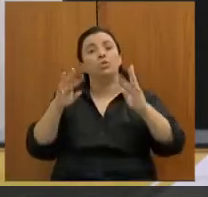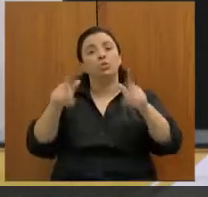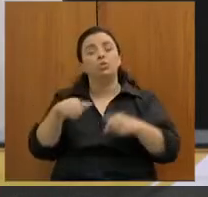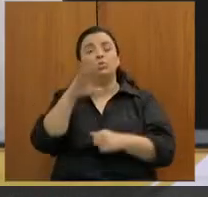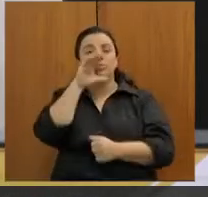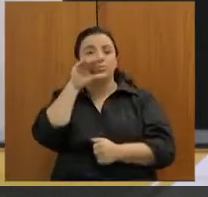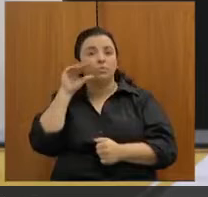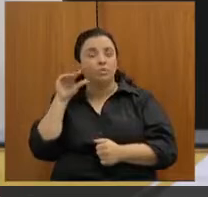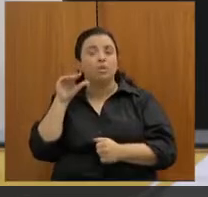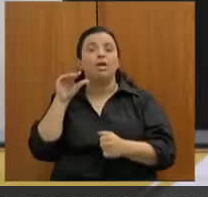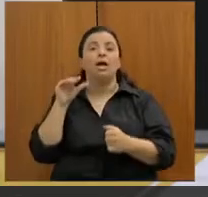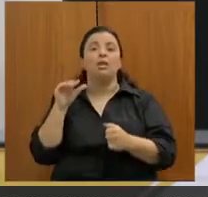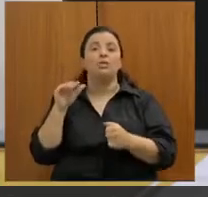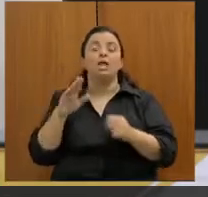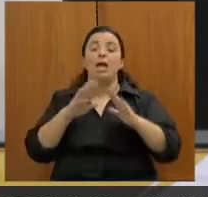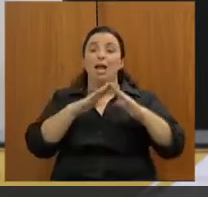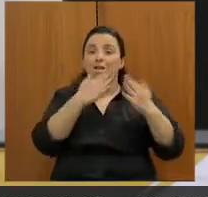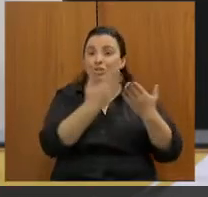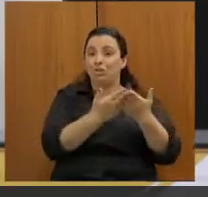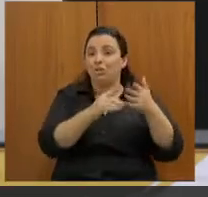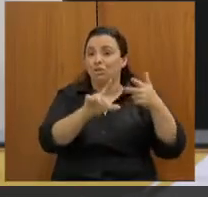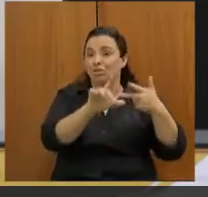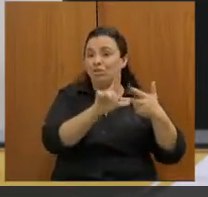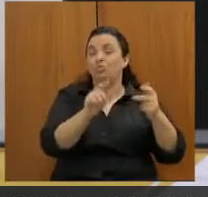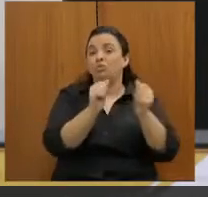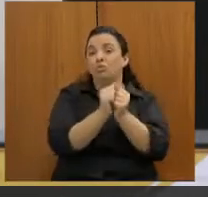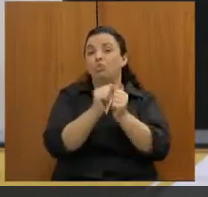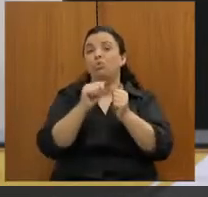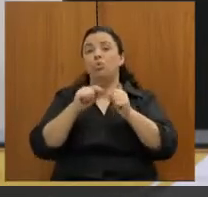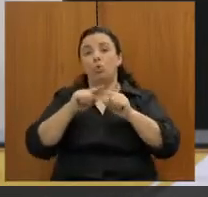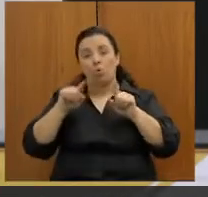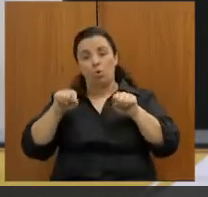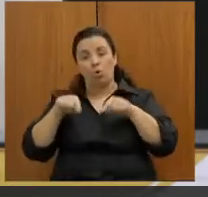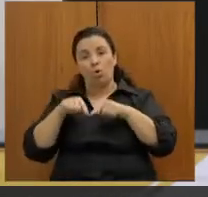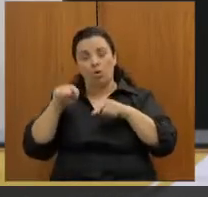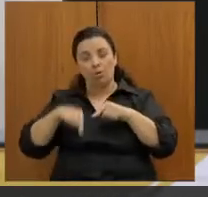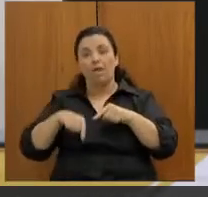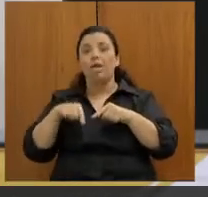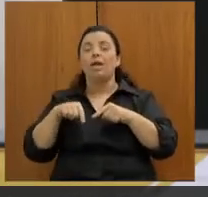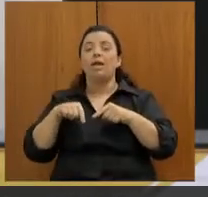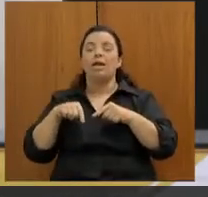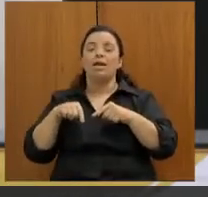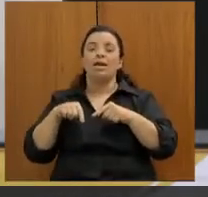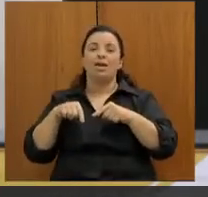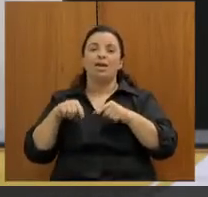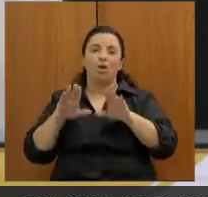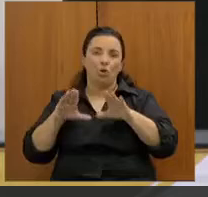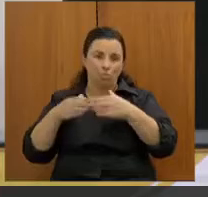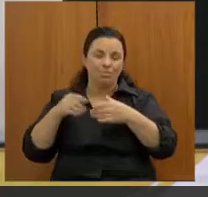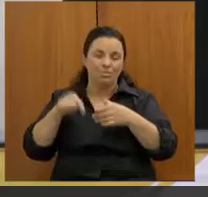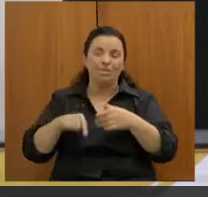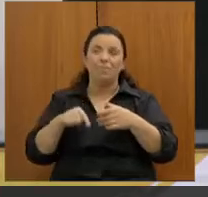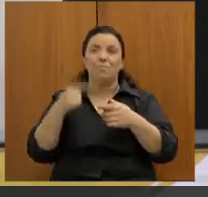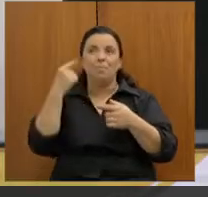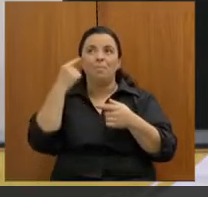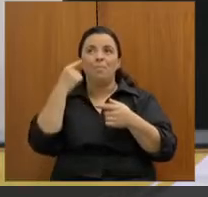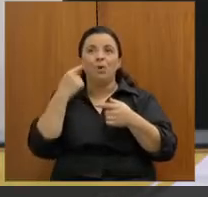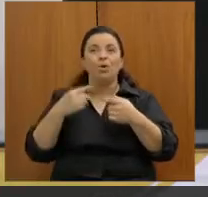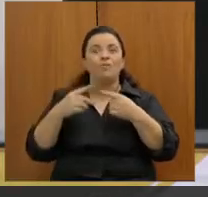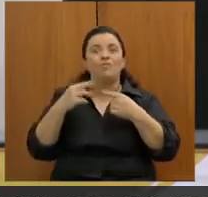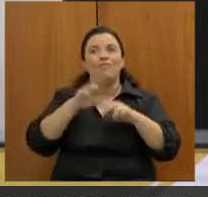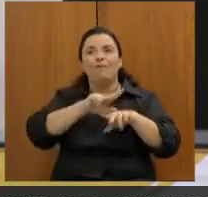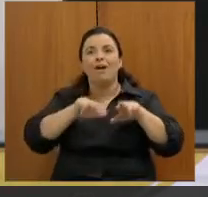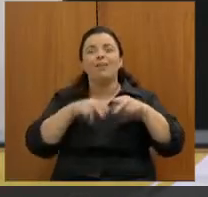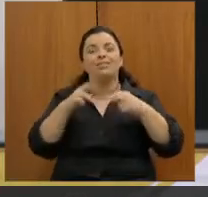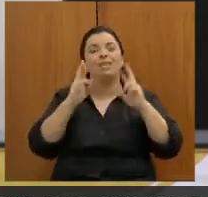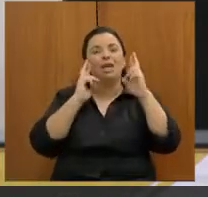a escola do Legislativo que junto com o nosso gabinete participaram de diversas reuniões pensando em Como contribuir para essa